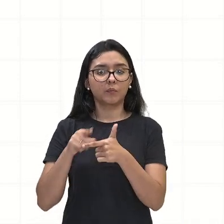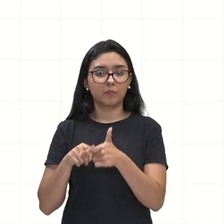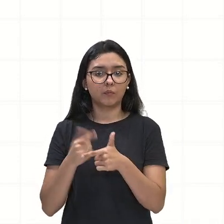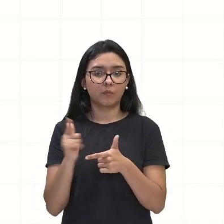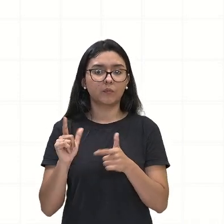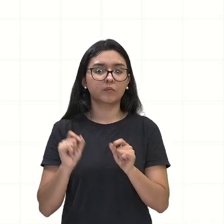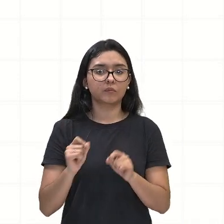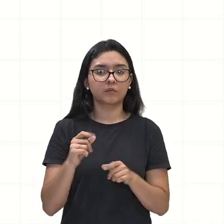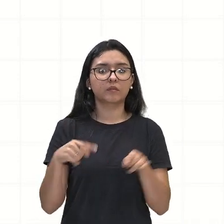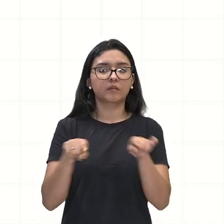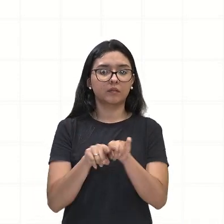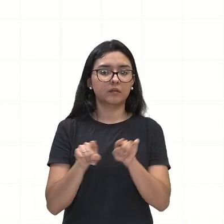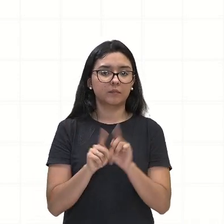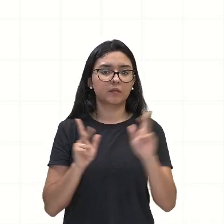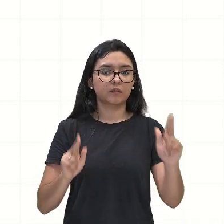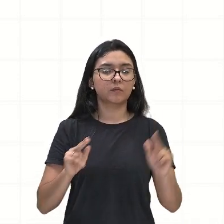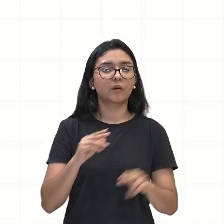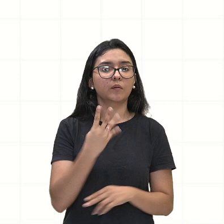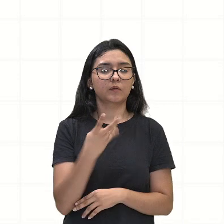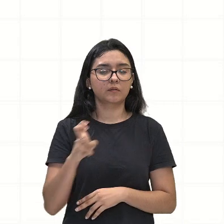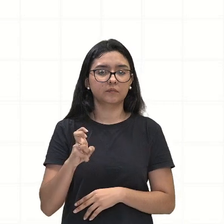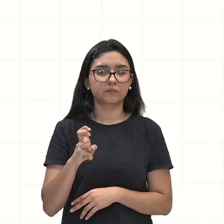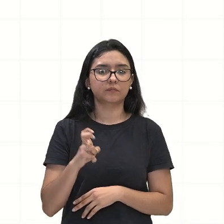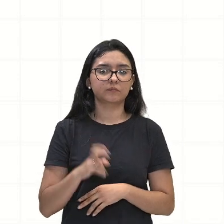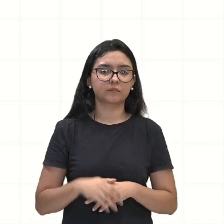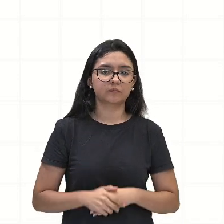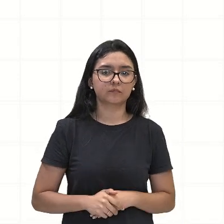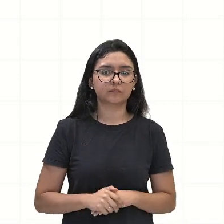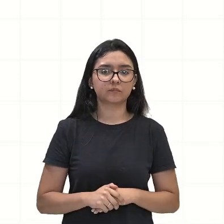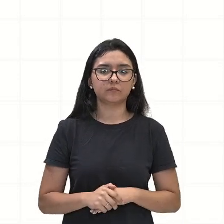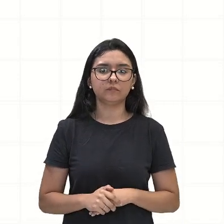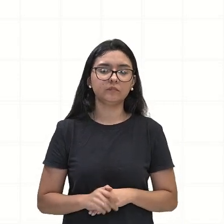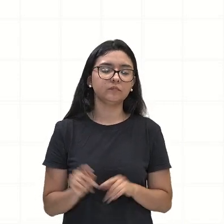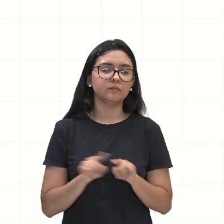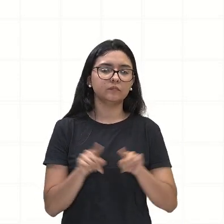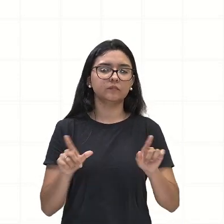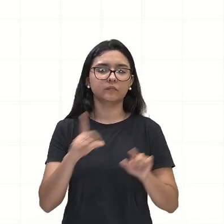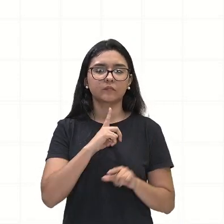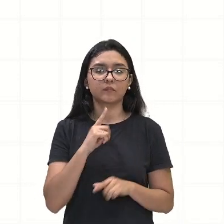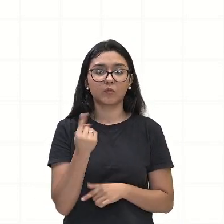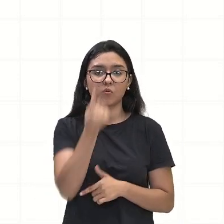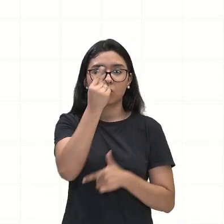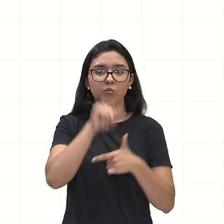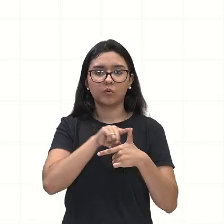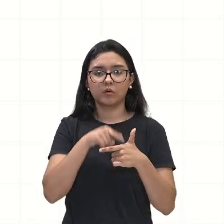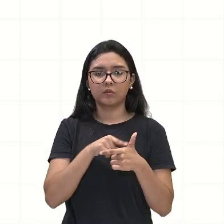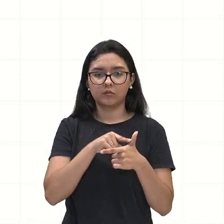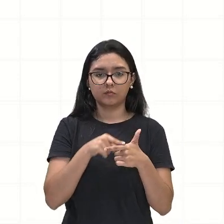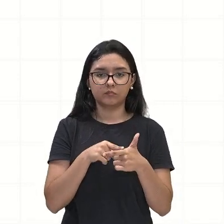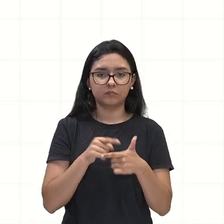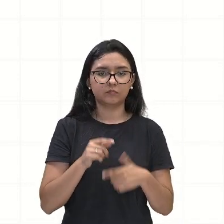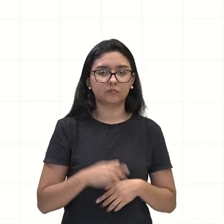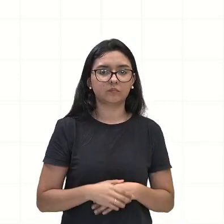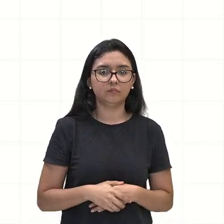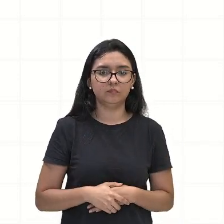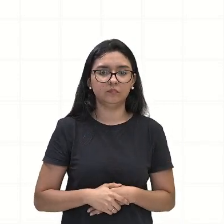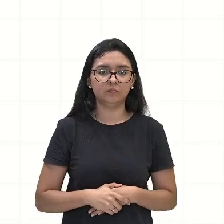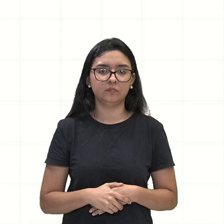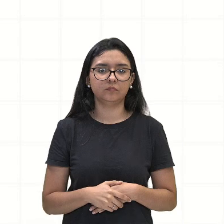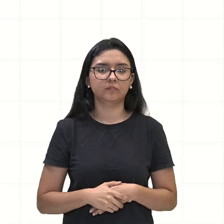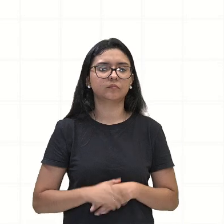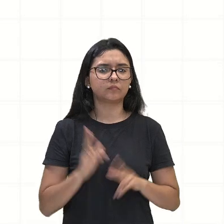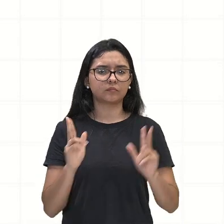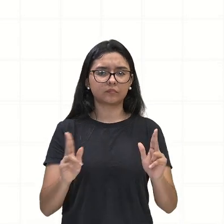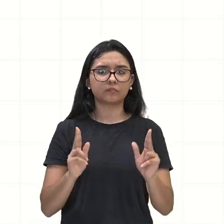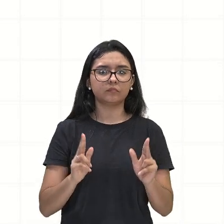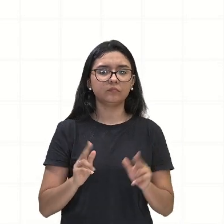também é de 45 graus. Então, como eu tenho, apesar de ter um ângulo, né, congruente, os